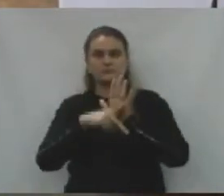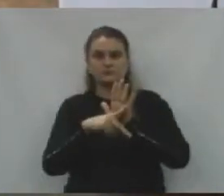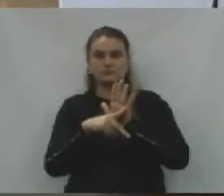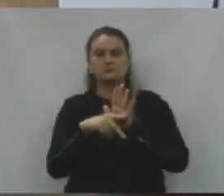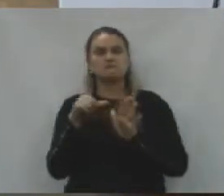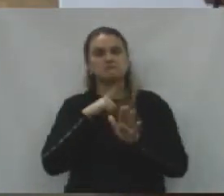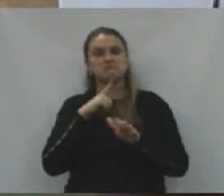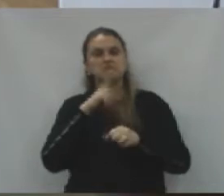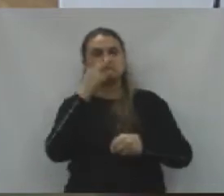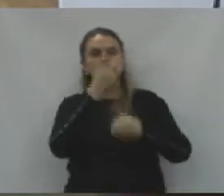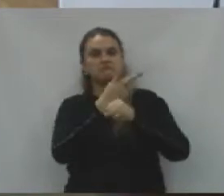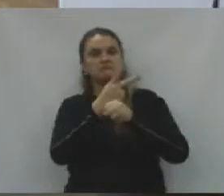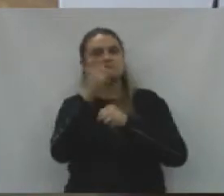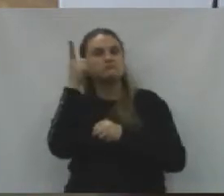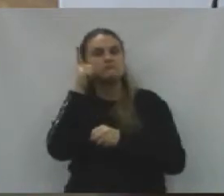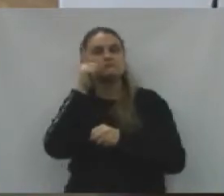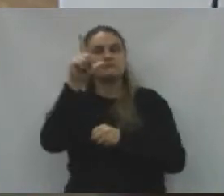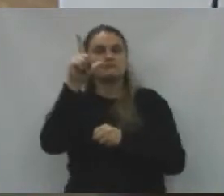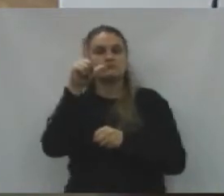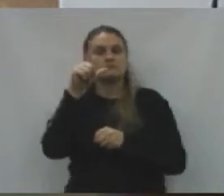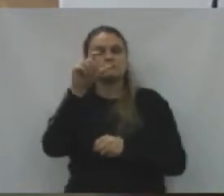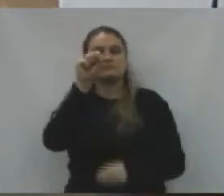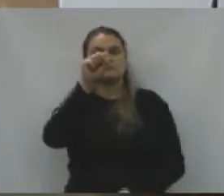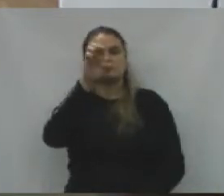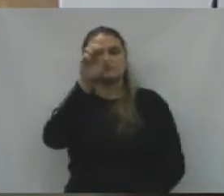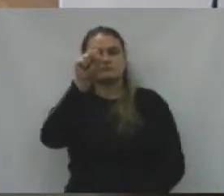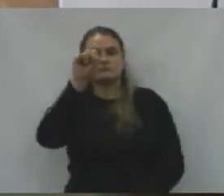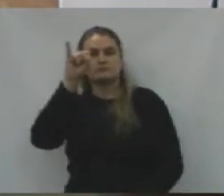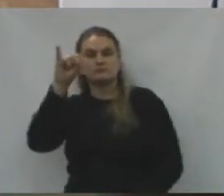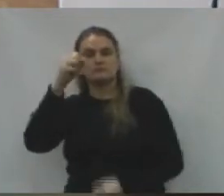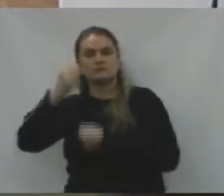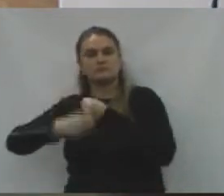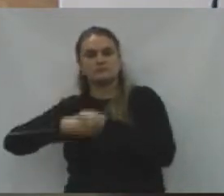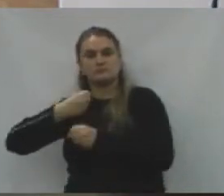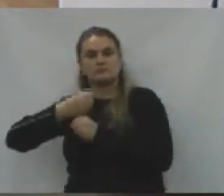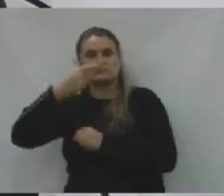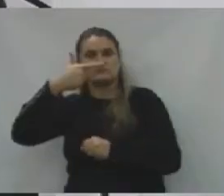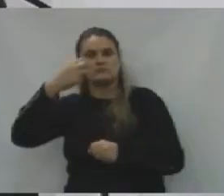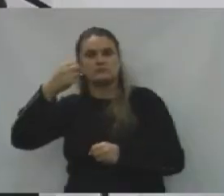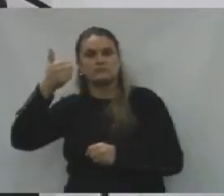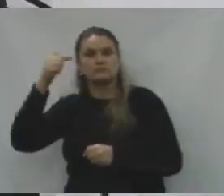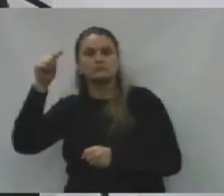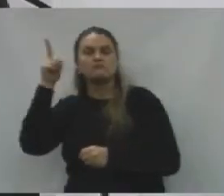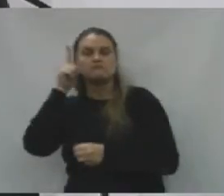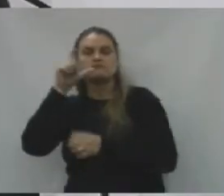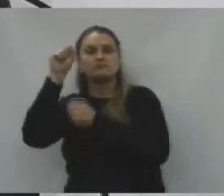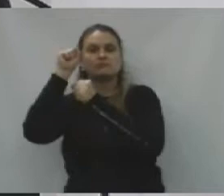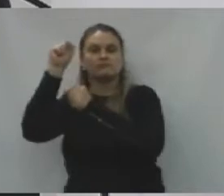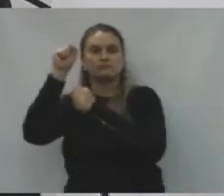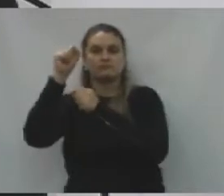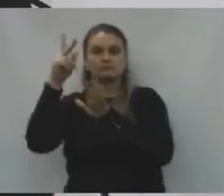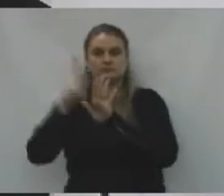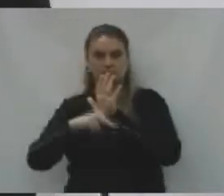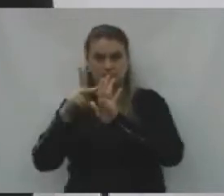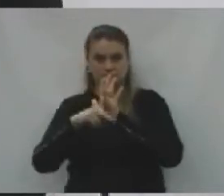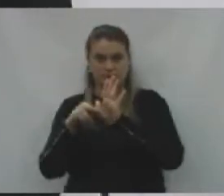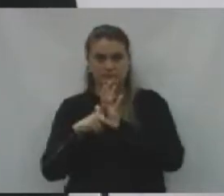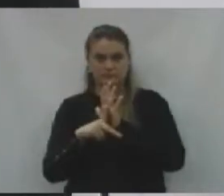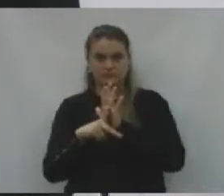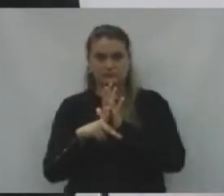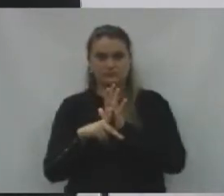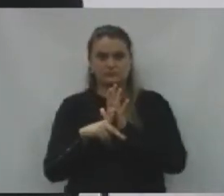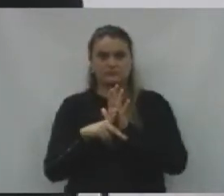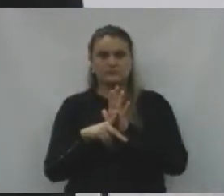Projeto tão bom esse que foi premiado. Prêmio SESI ODS 2017, grande vencedor, projeto destaque